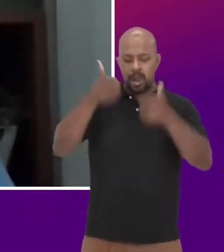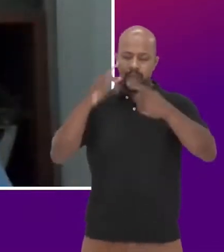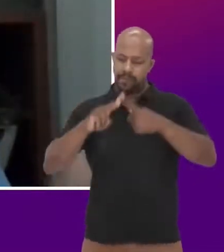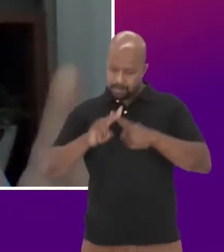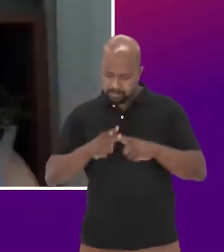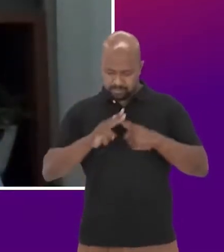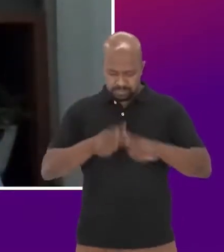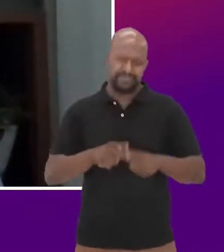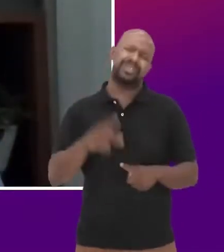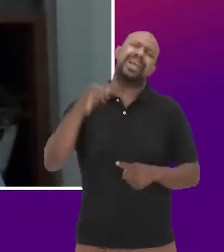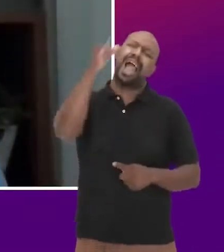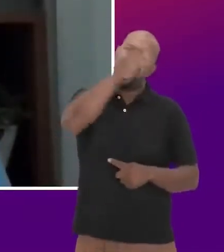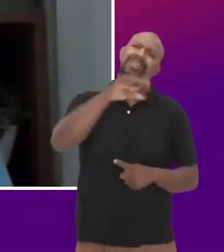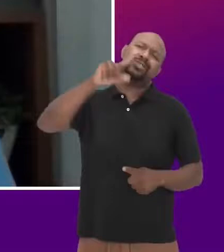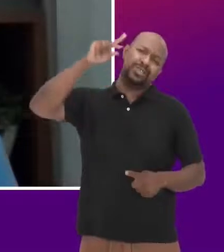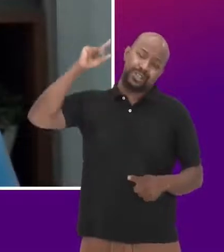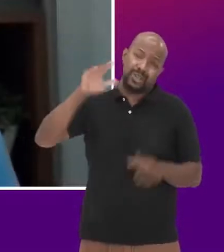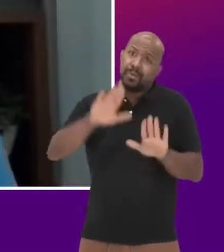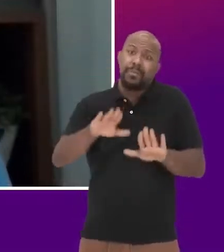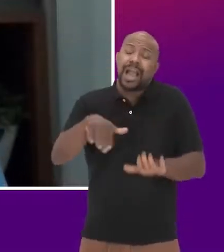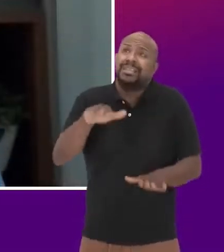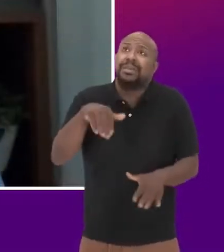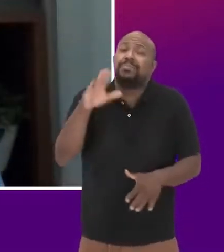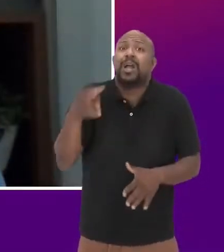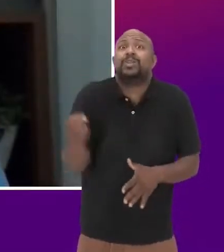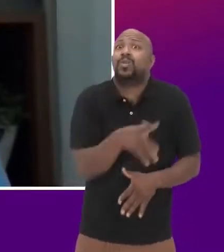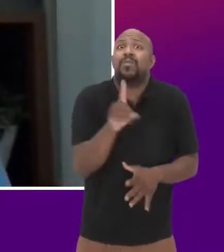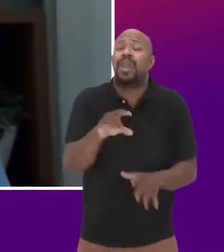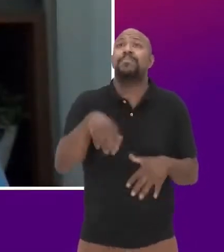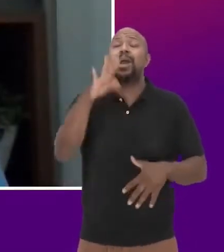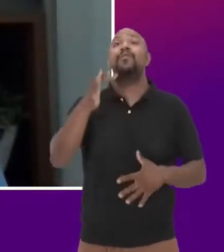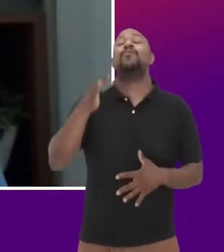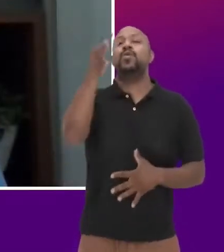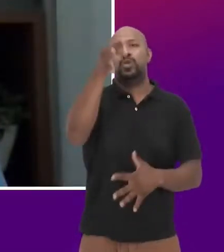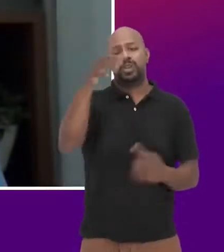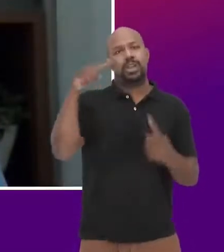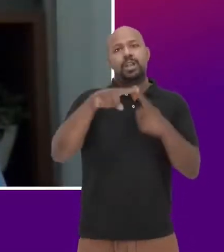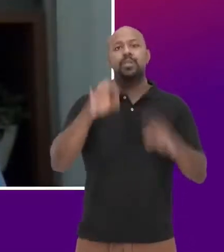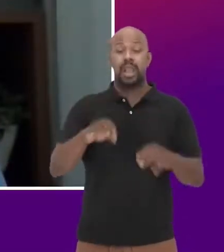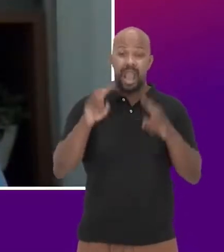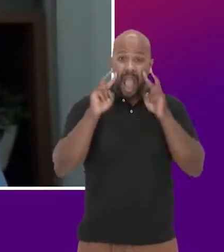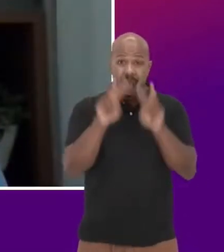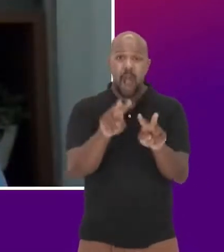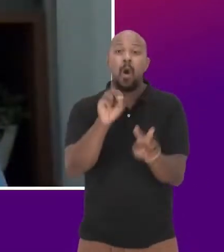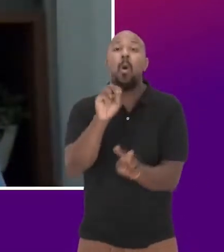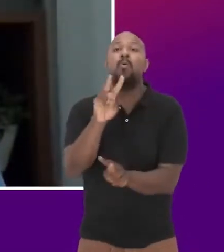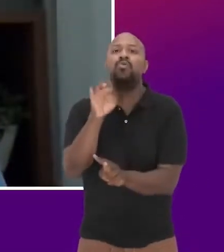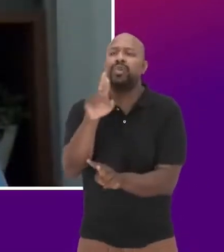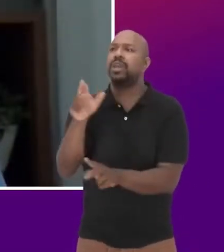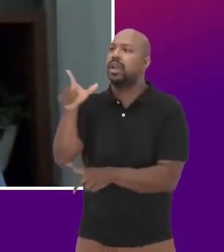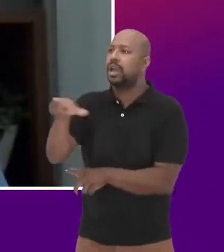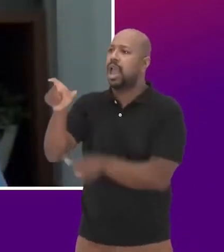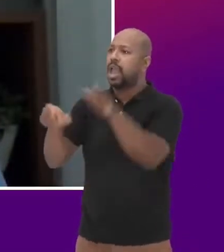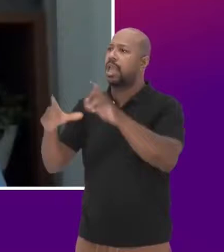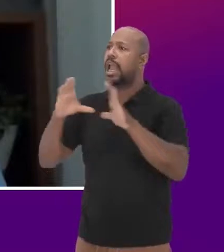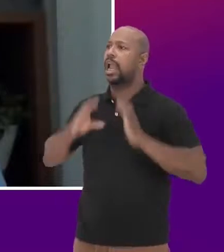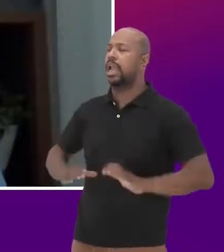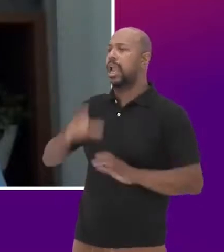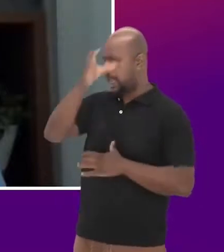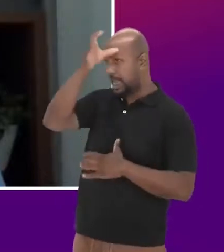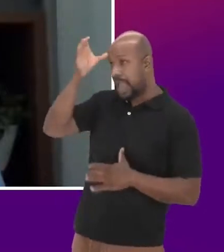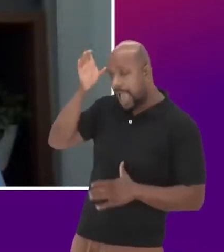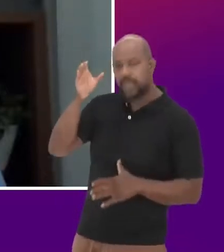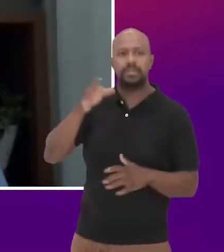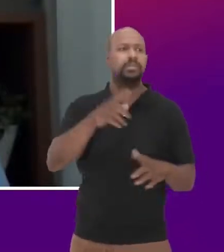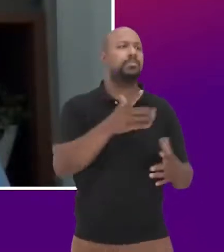corrigindo. Isso é antigo, mas é mais novo e é mais futurista do que nunca. O ato de ouvir consumidores, o ato de ouvir nossos parceiros de